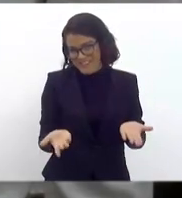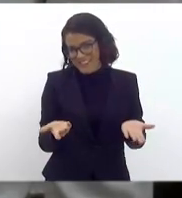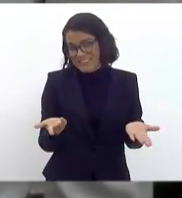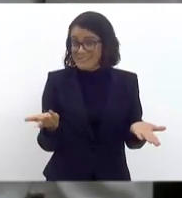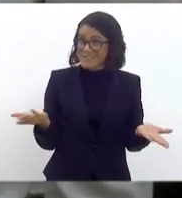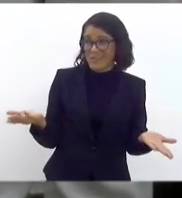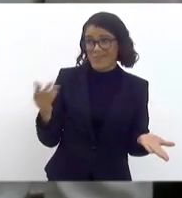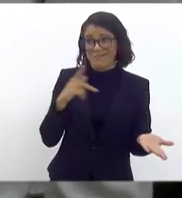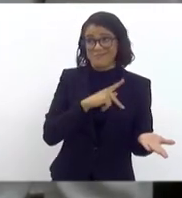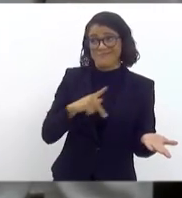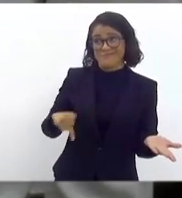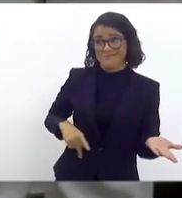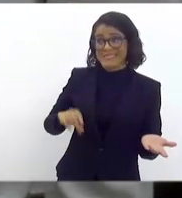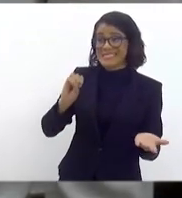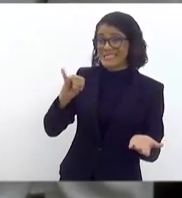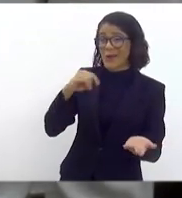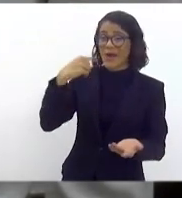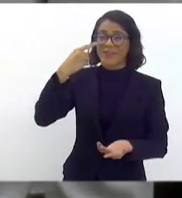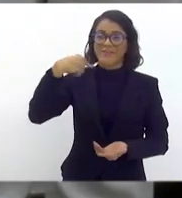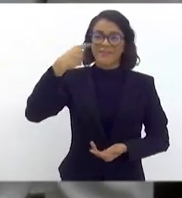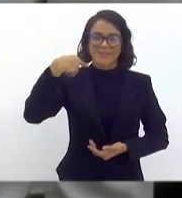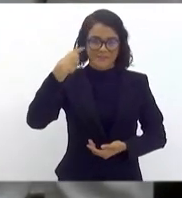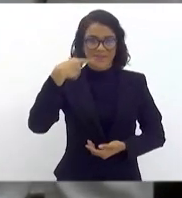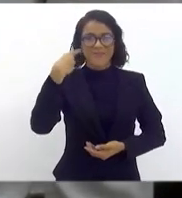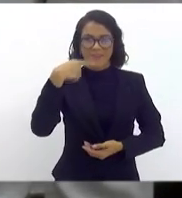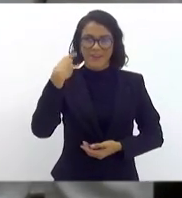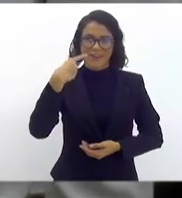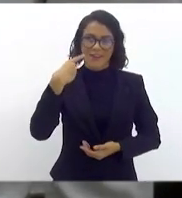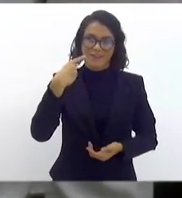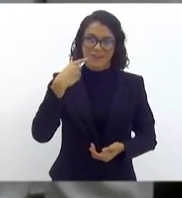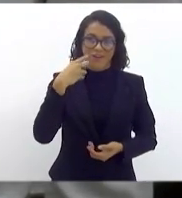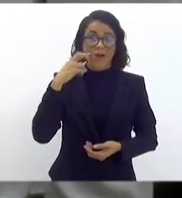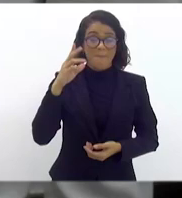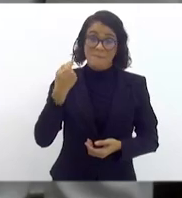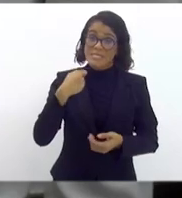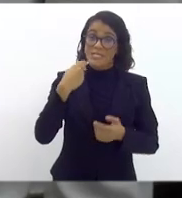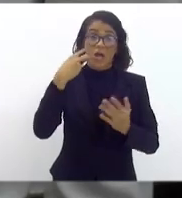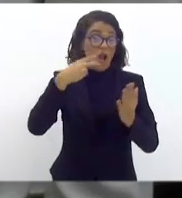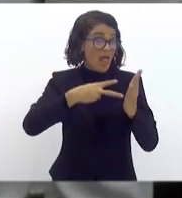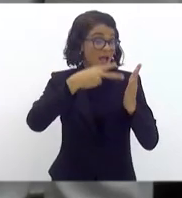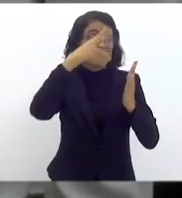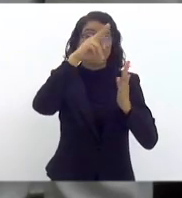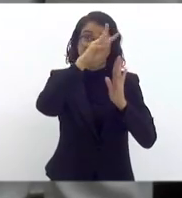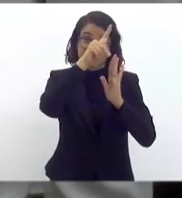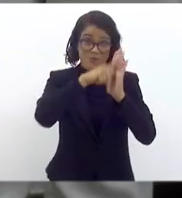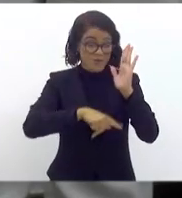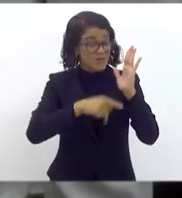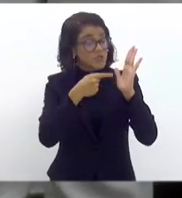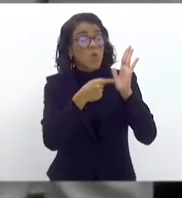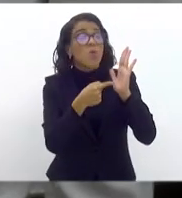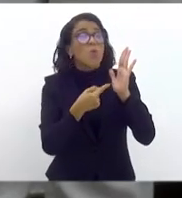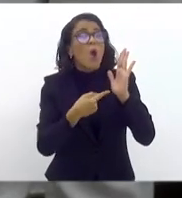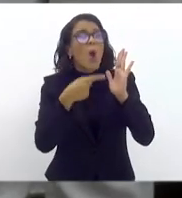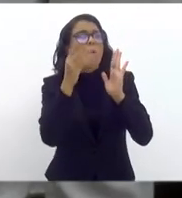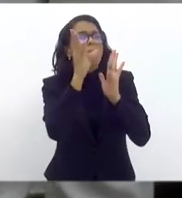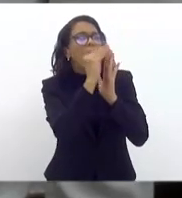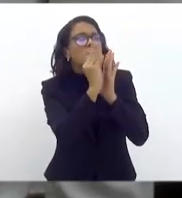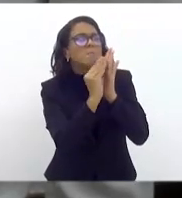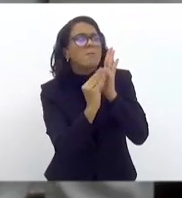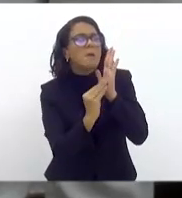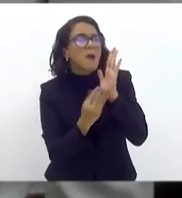presidente, se o advogado... A gente tem que olhar o teor da procuração e ver qual teor é que foi